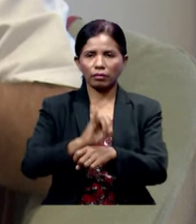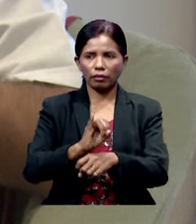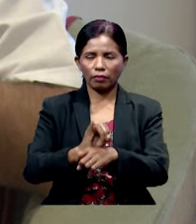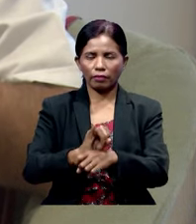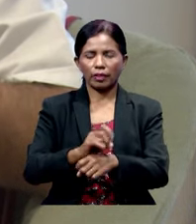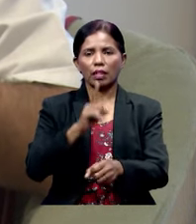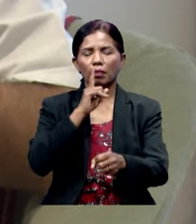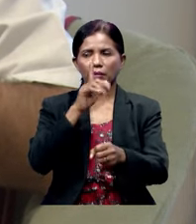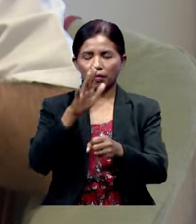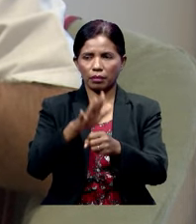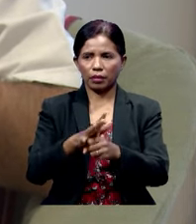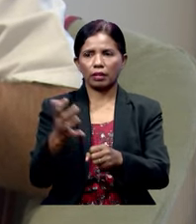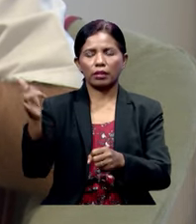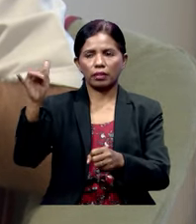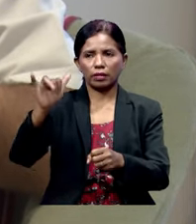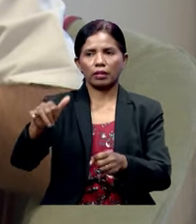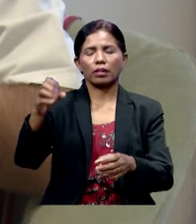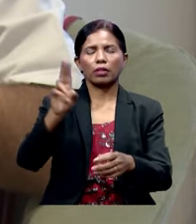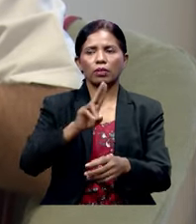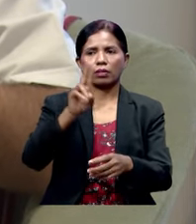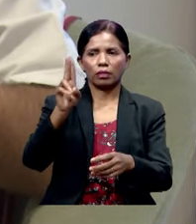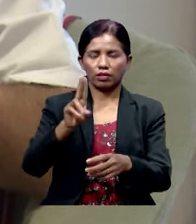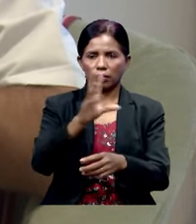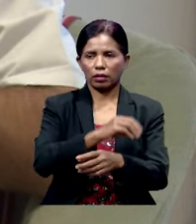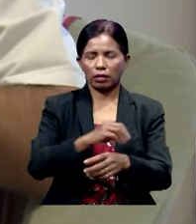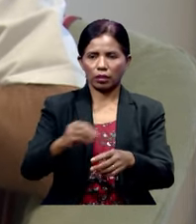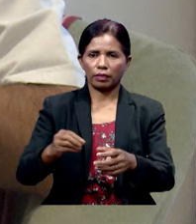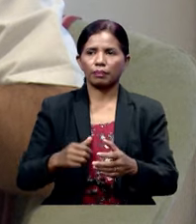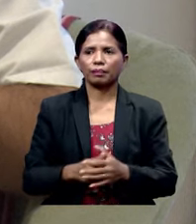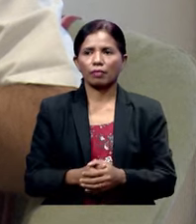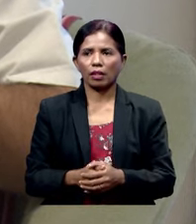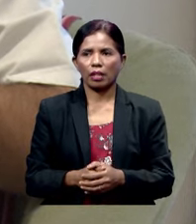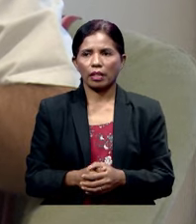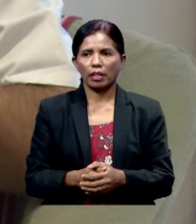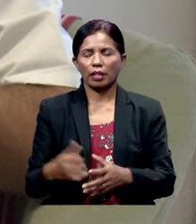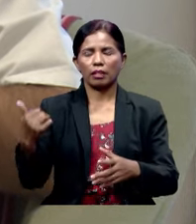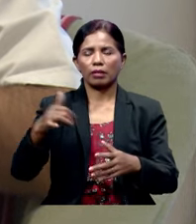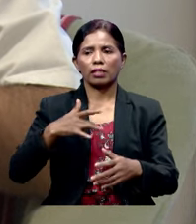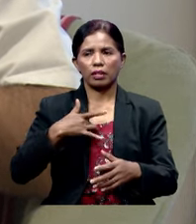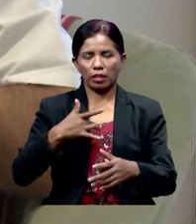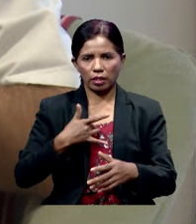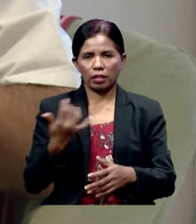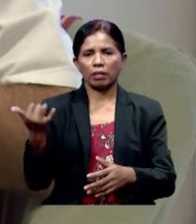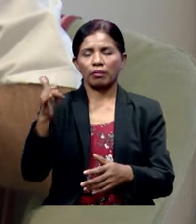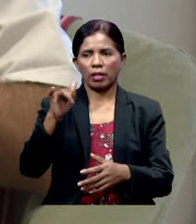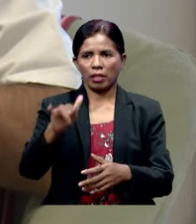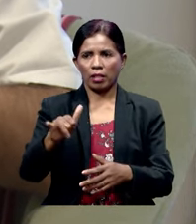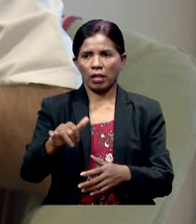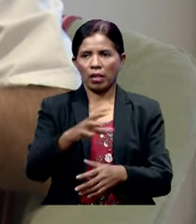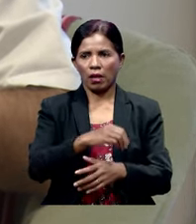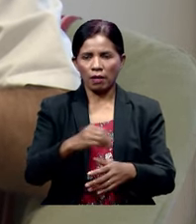compromissos eles entram aproveitam e exploram este estes sentimentos e estas estas